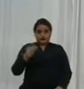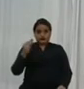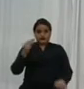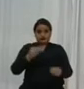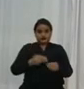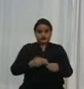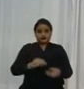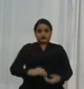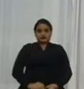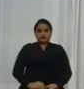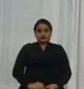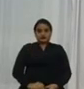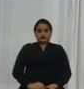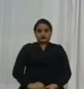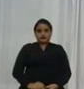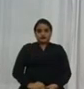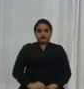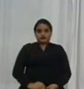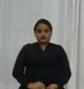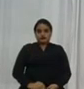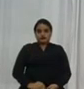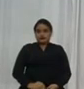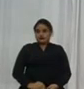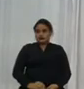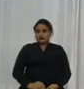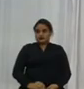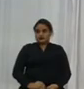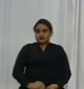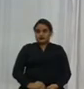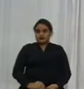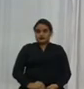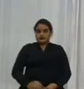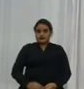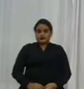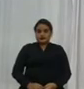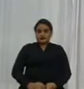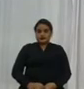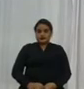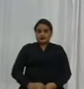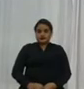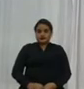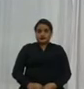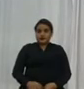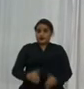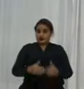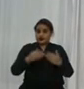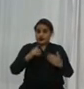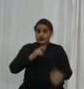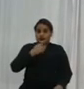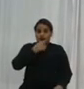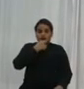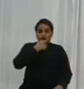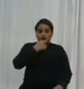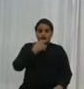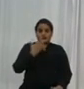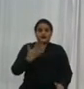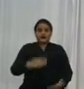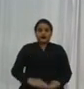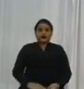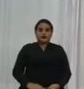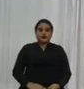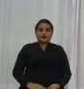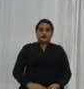Esse cara na Câmara vai fazer muito bem para o nosso empresarial, sabe? Por gentileza, tem algum microfone ligado? Aí, quando você procura o